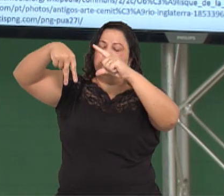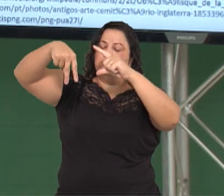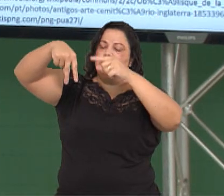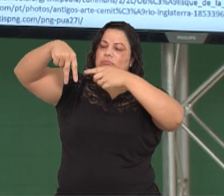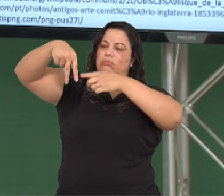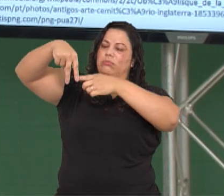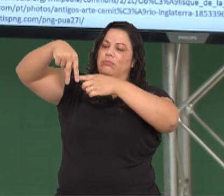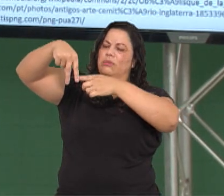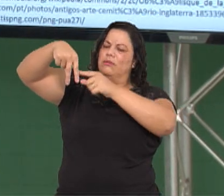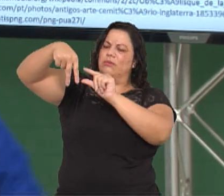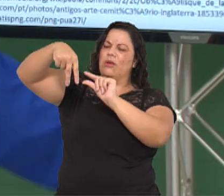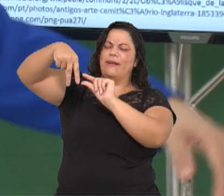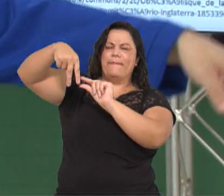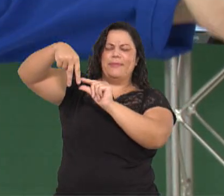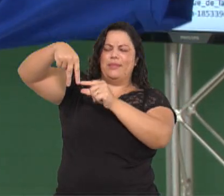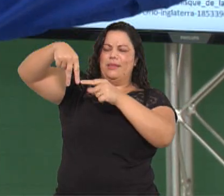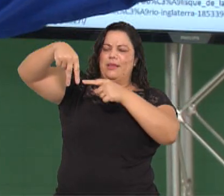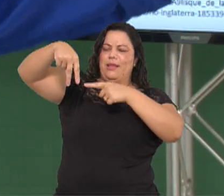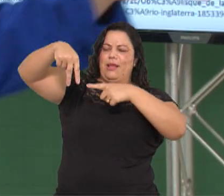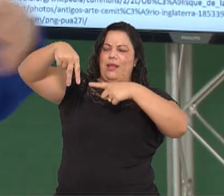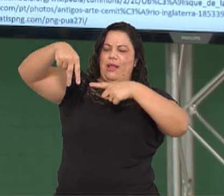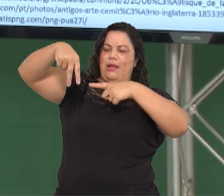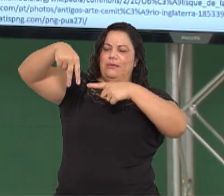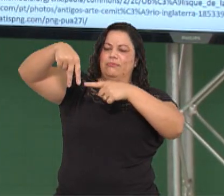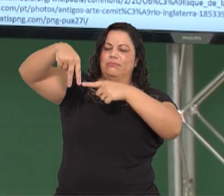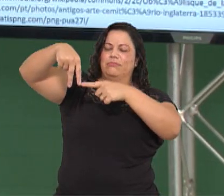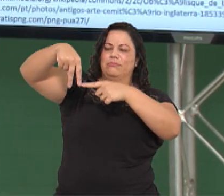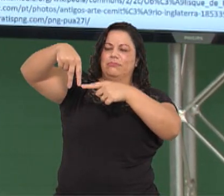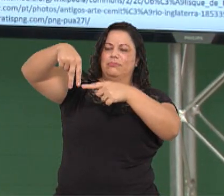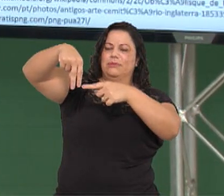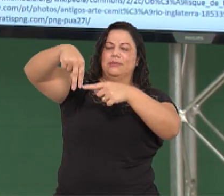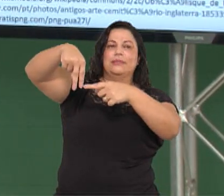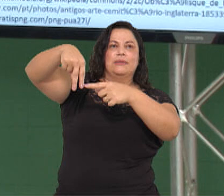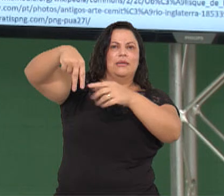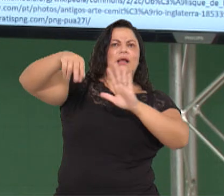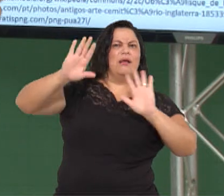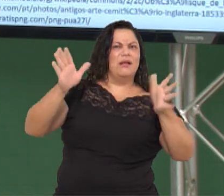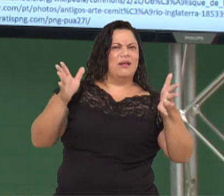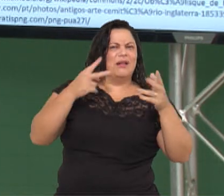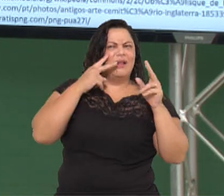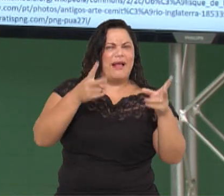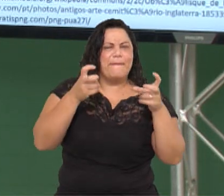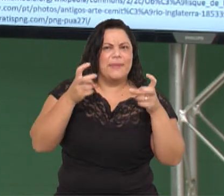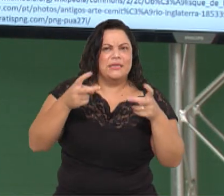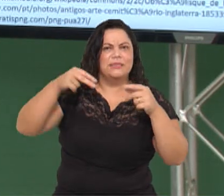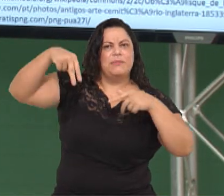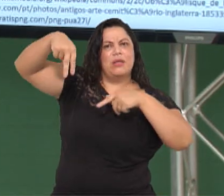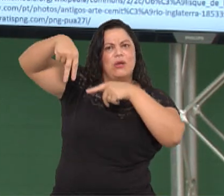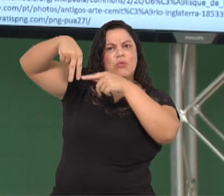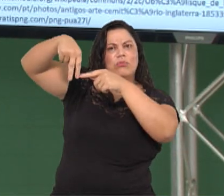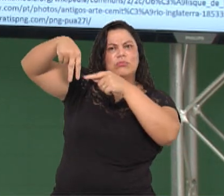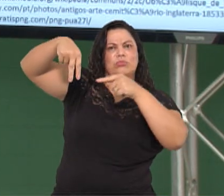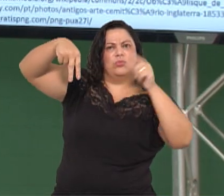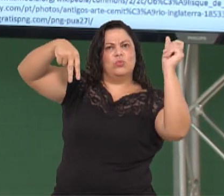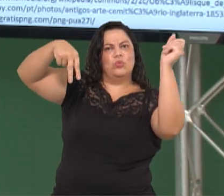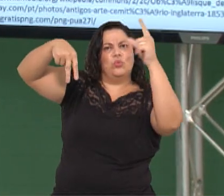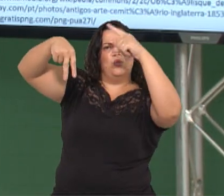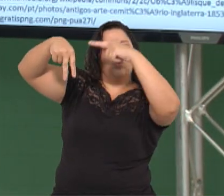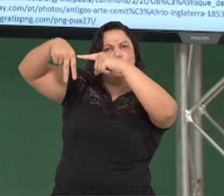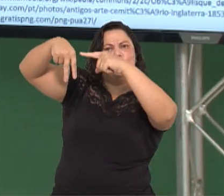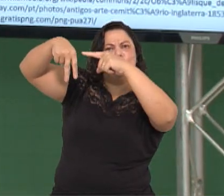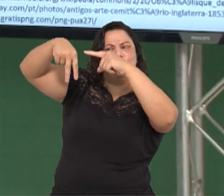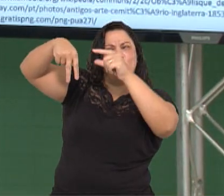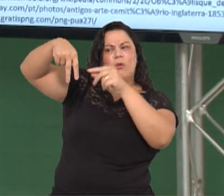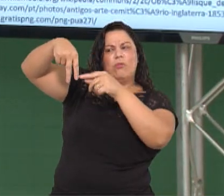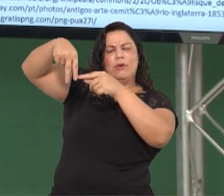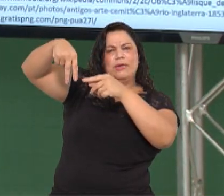sombra é pequenininha, tem hora que a sombra é longa, que os objetos têm sombra. Então, essa era a função do obelisco.